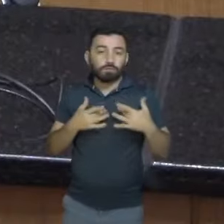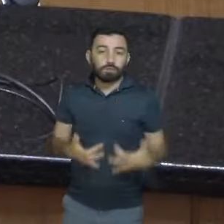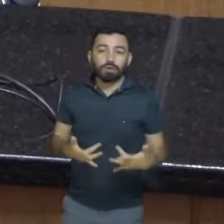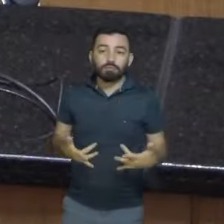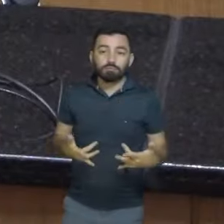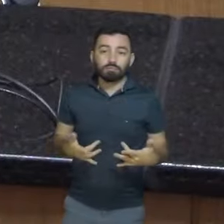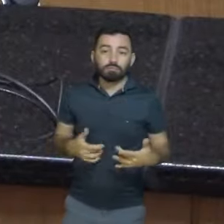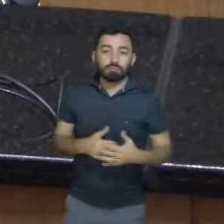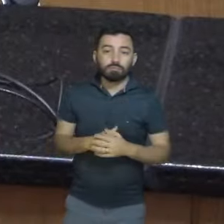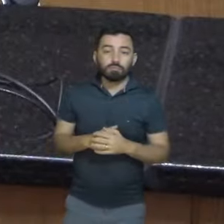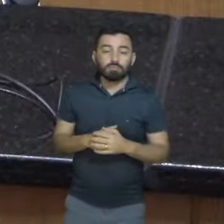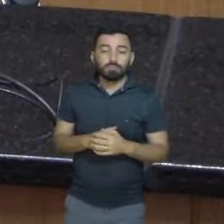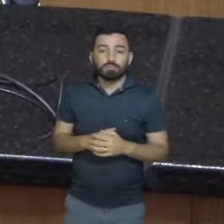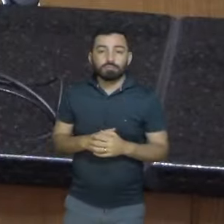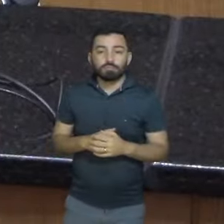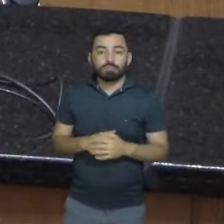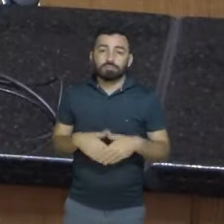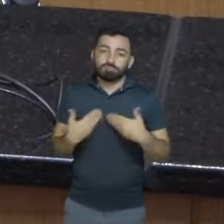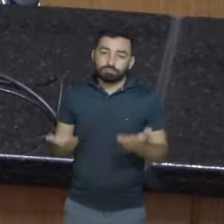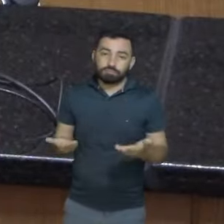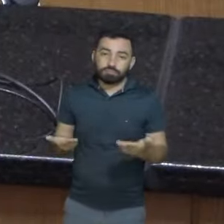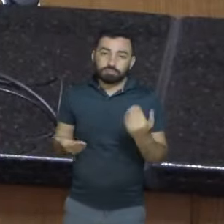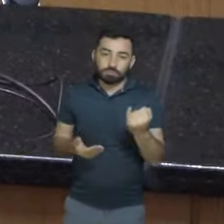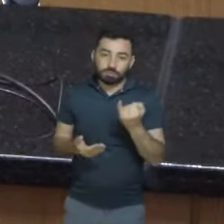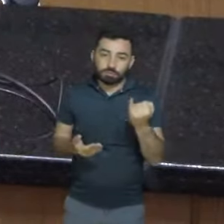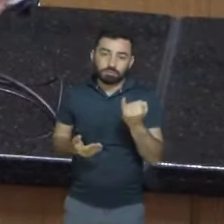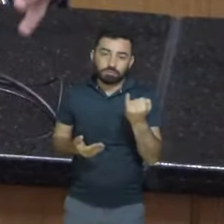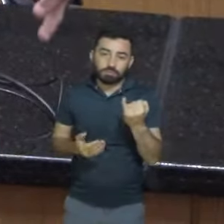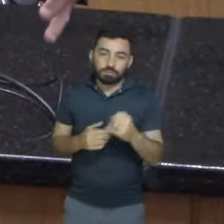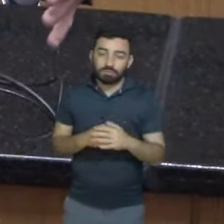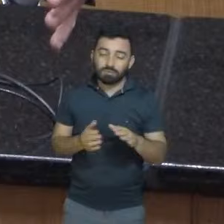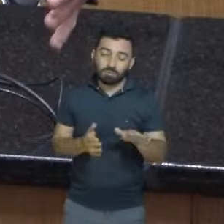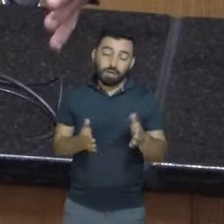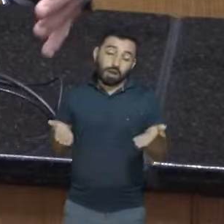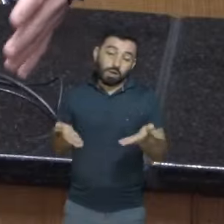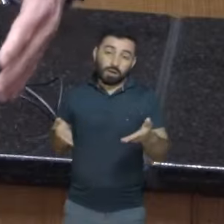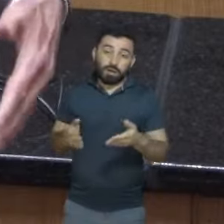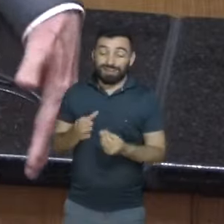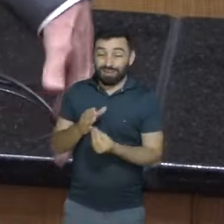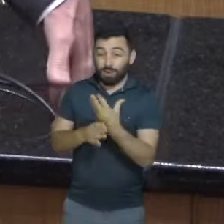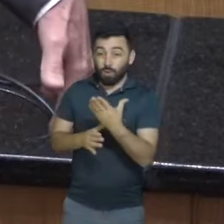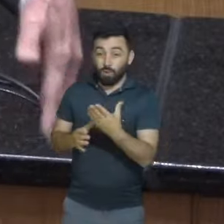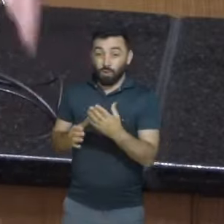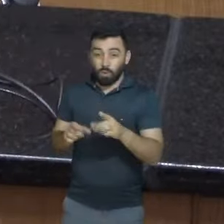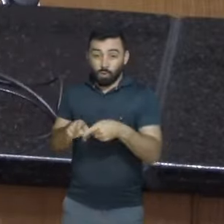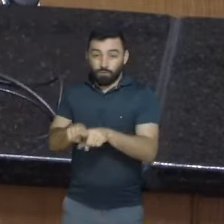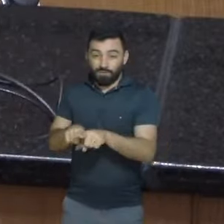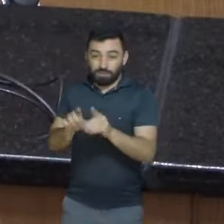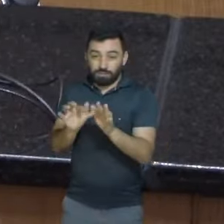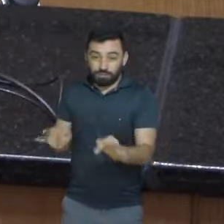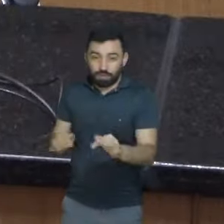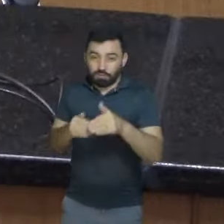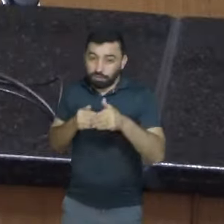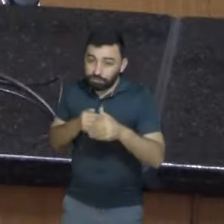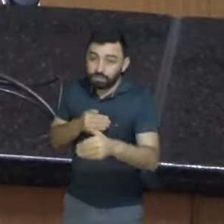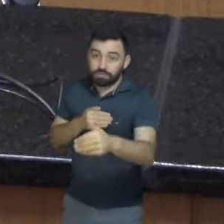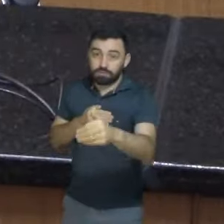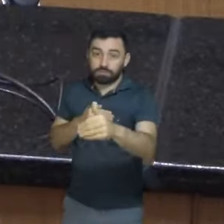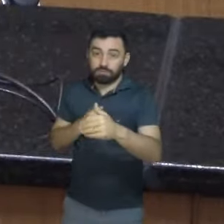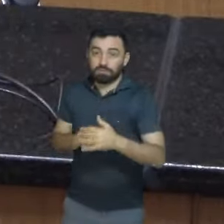convênio simplificado. Então, é bom de um lado. Agora, nós criamos o convênio simplificado para o daqui para frente. Mas